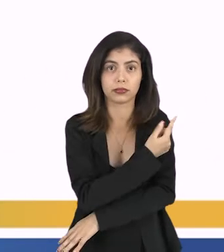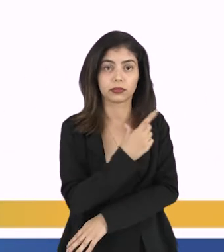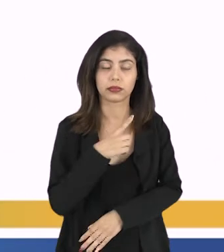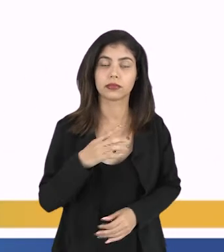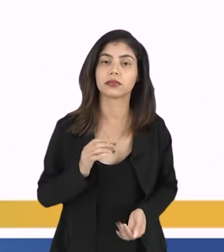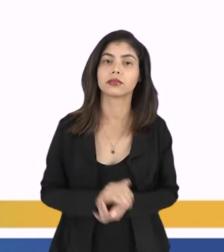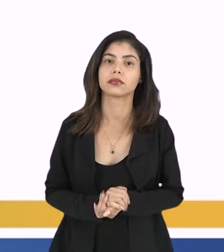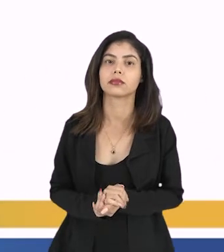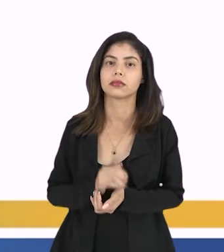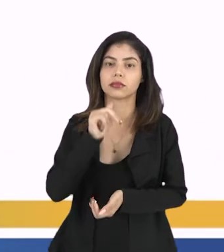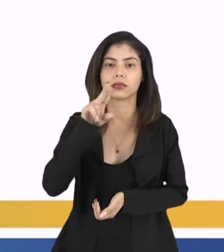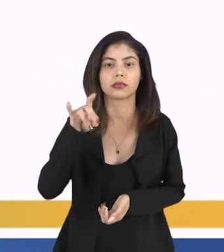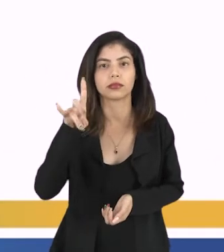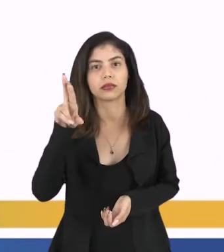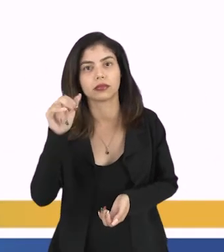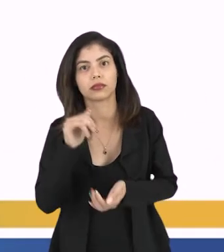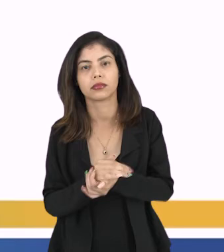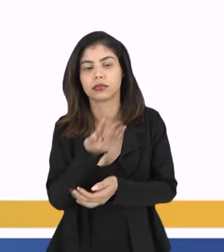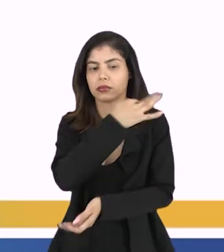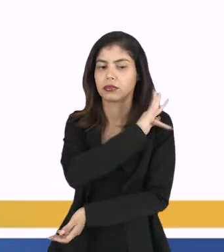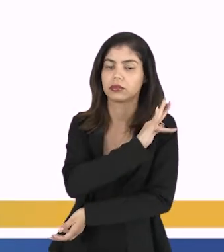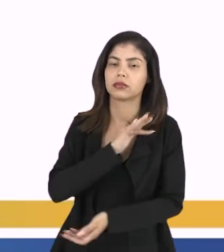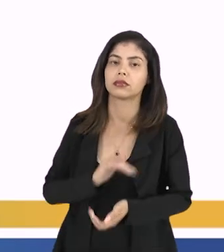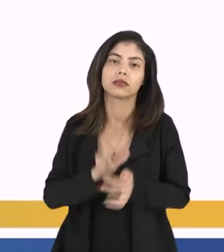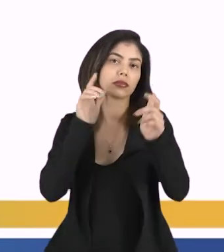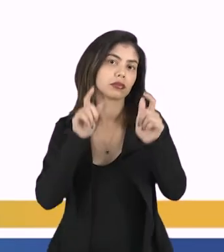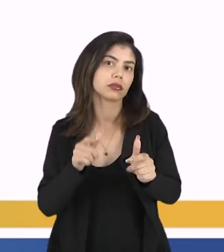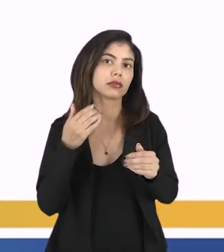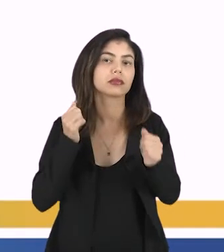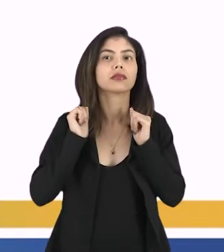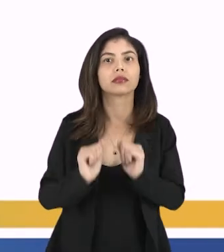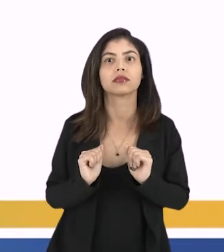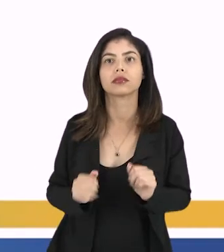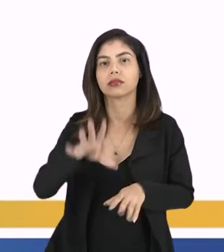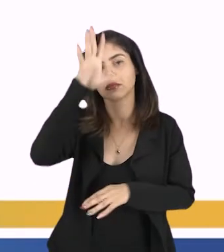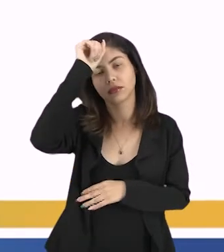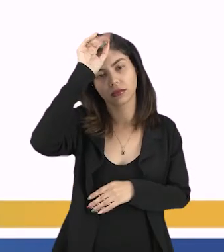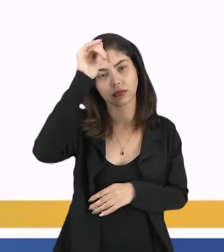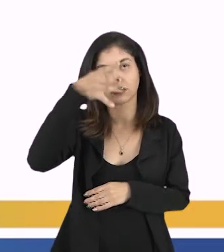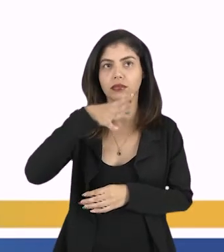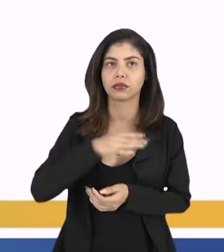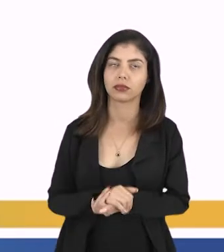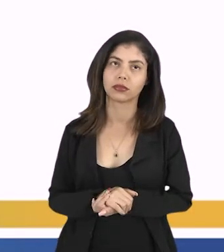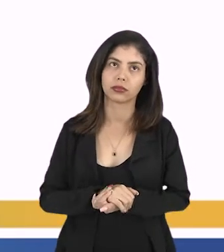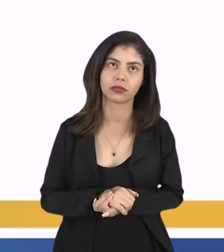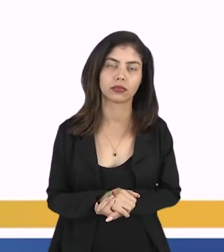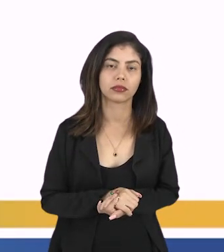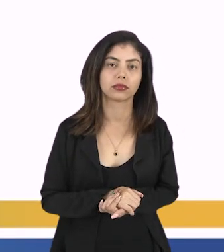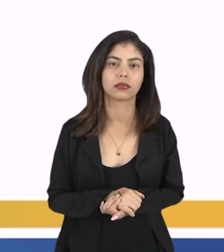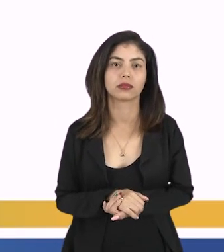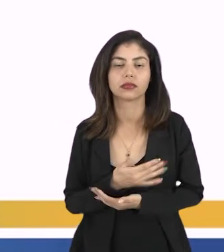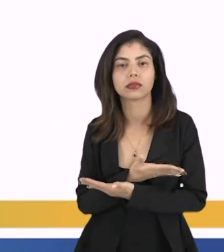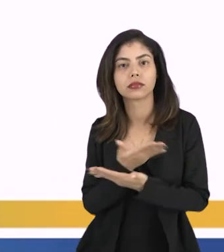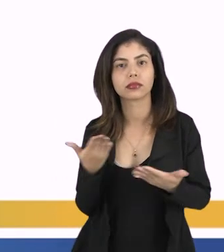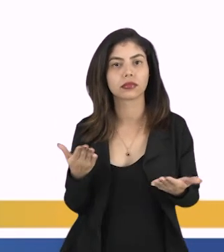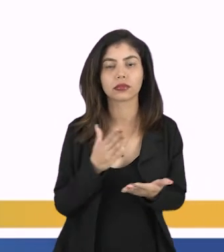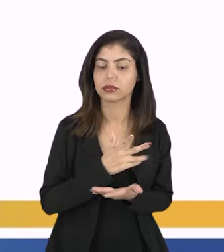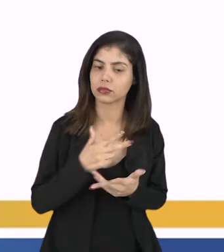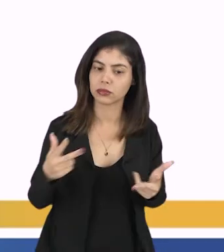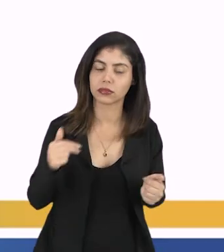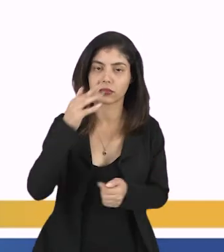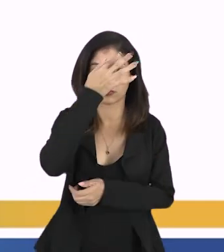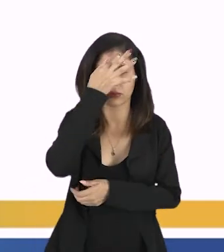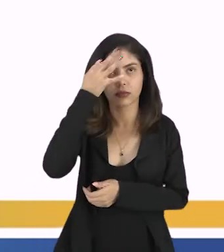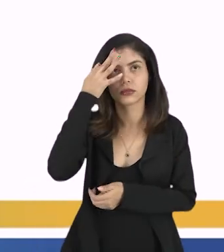a universidade, temos as faculdades, temos locais onde a gente pode aprender o conhecimento. Então, isso é um legado